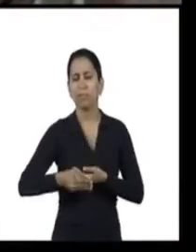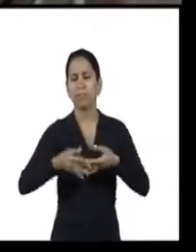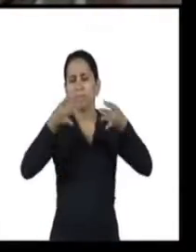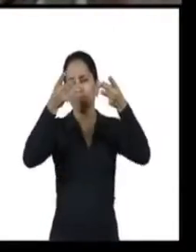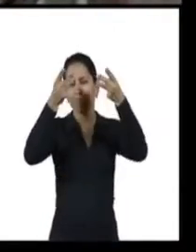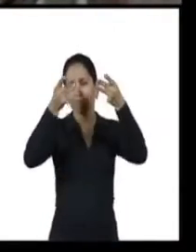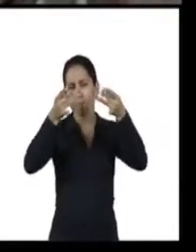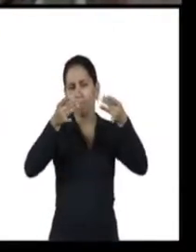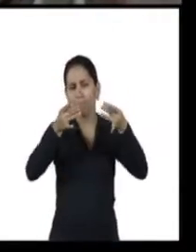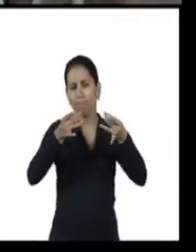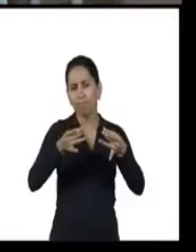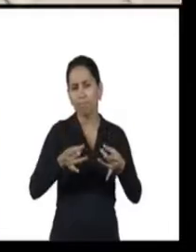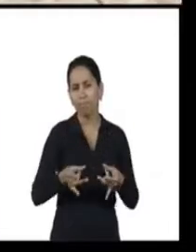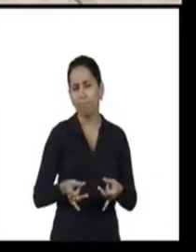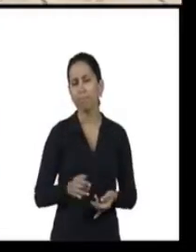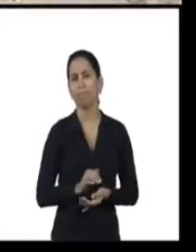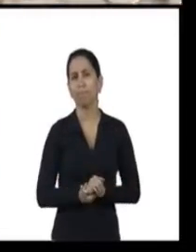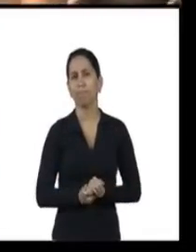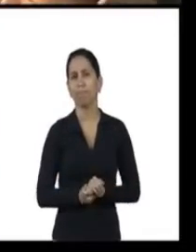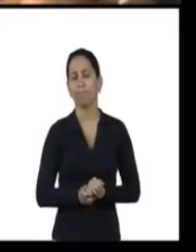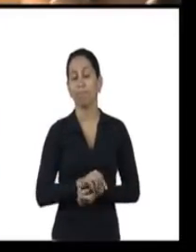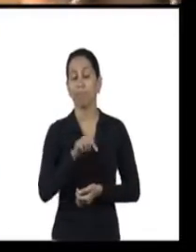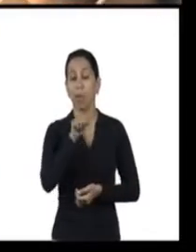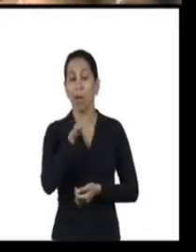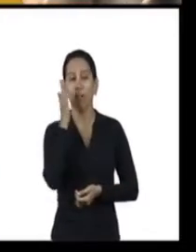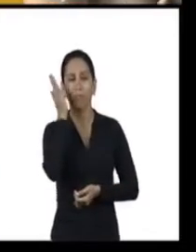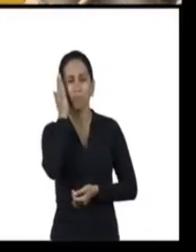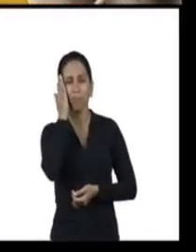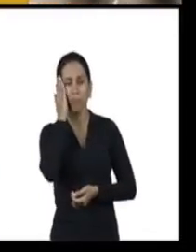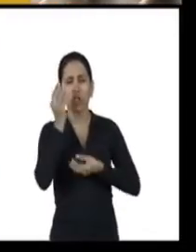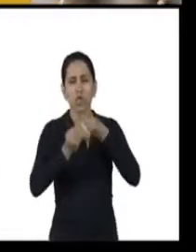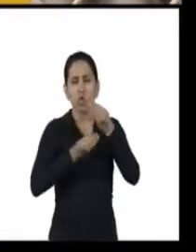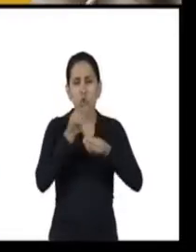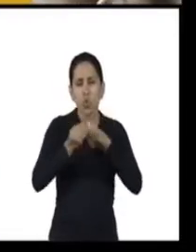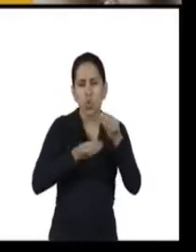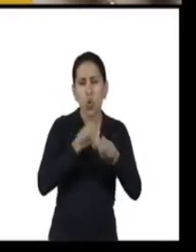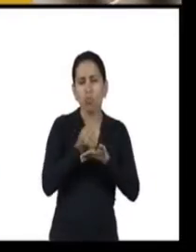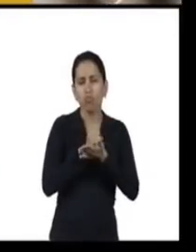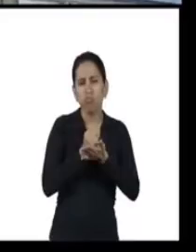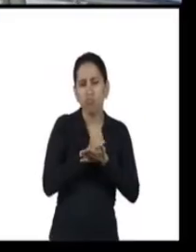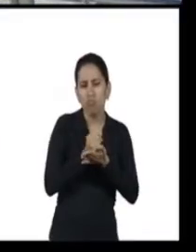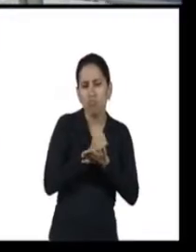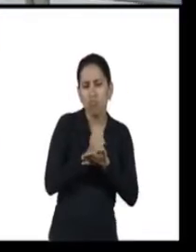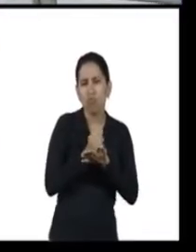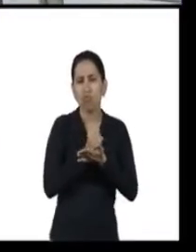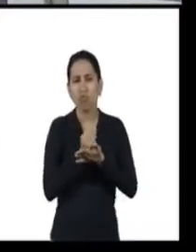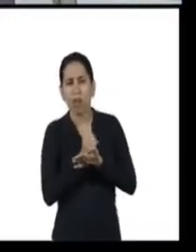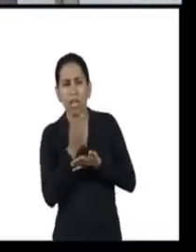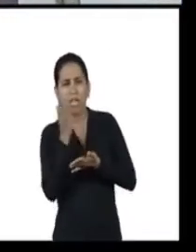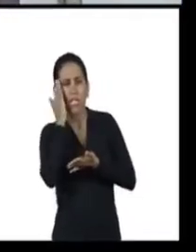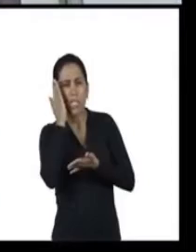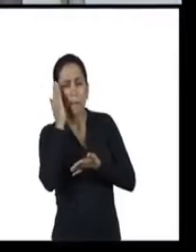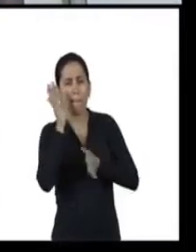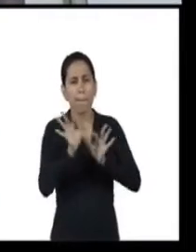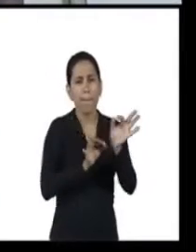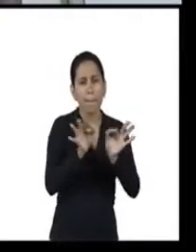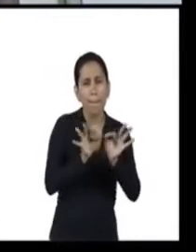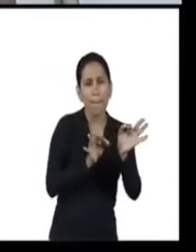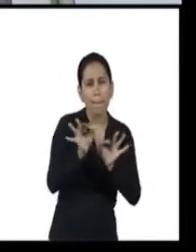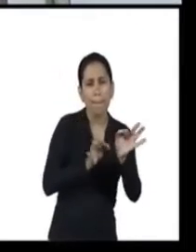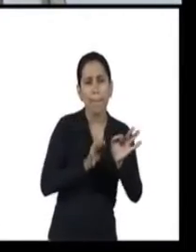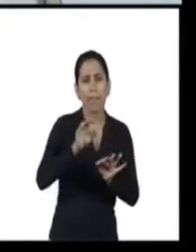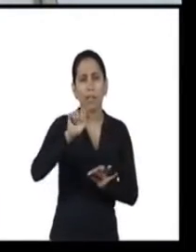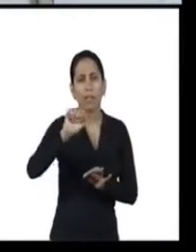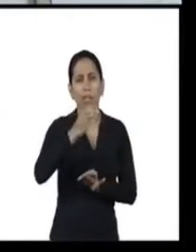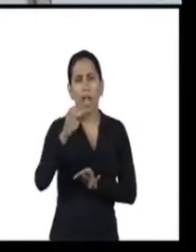A partir deles, um conjunto de medidas de controle específico é elaborado, ou seja, é feito um plano de ação próprio